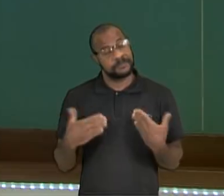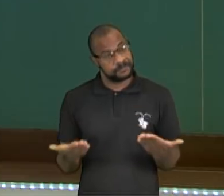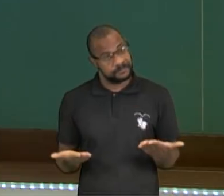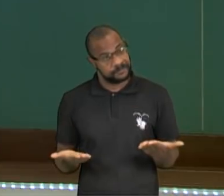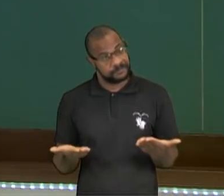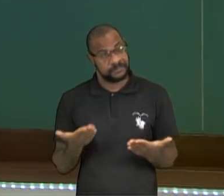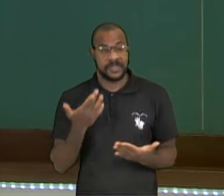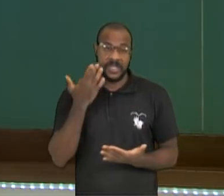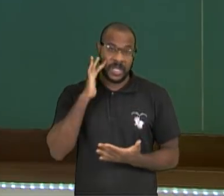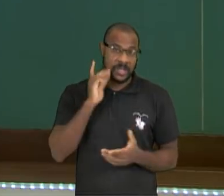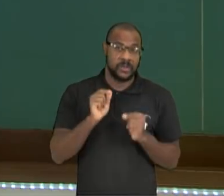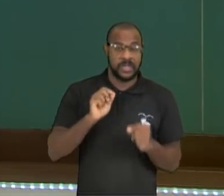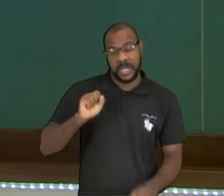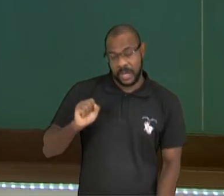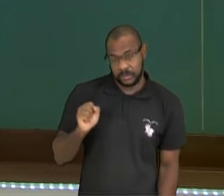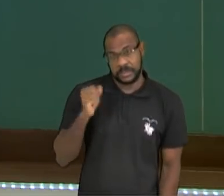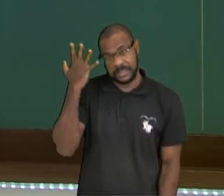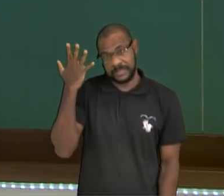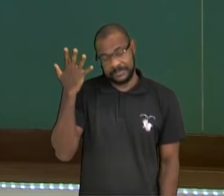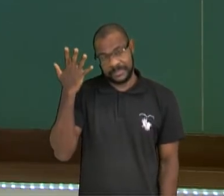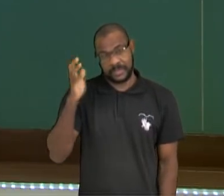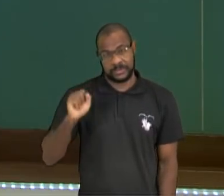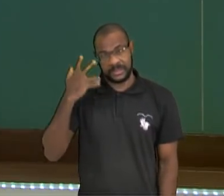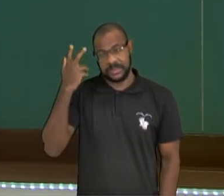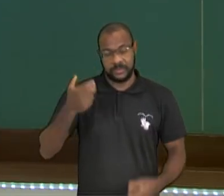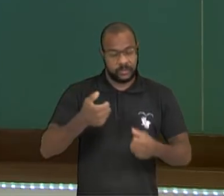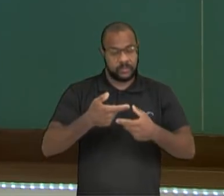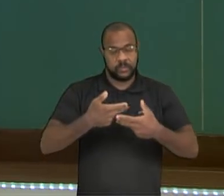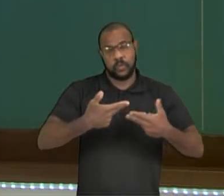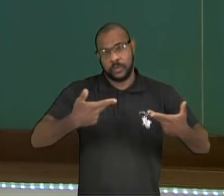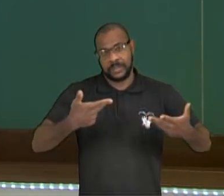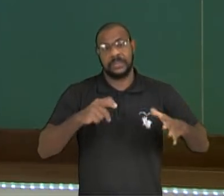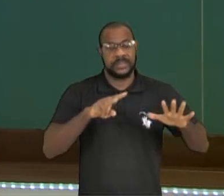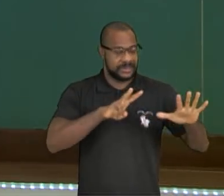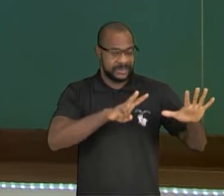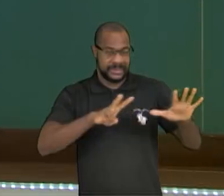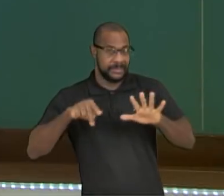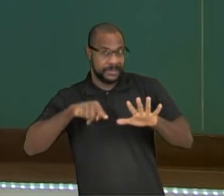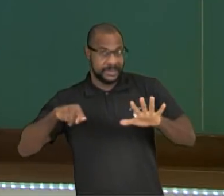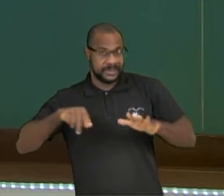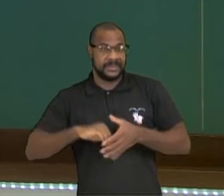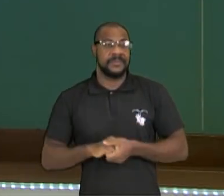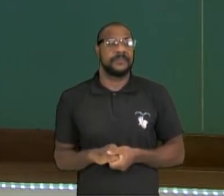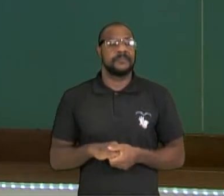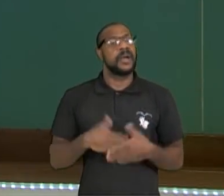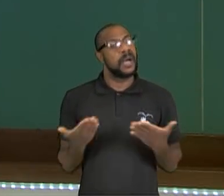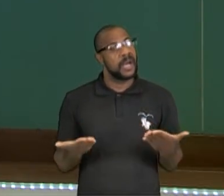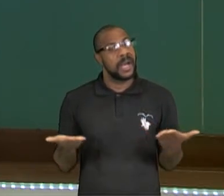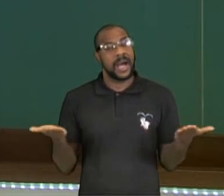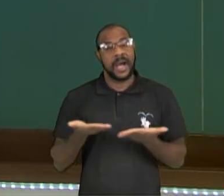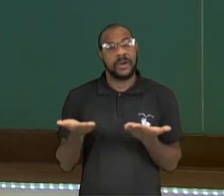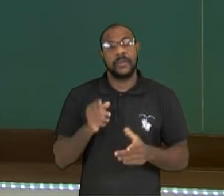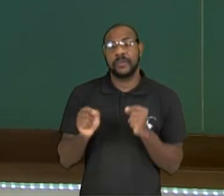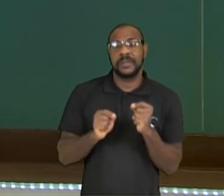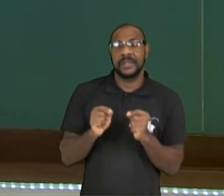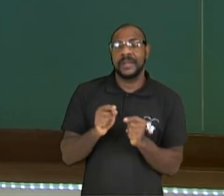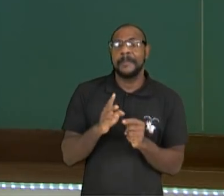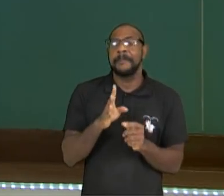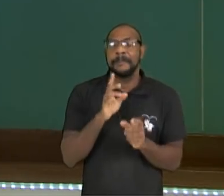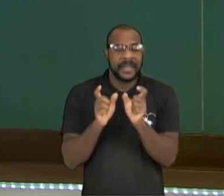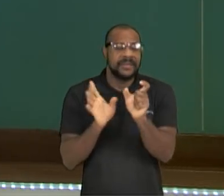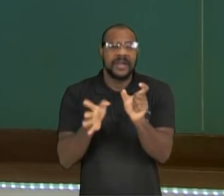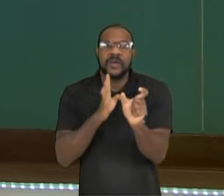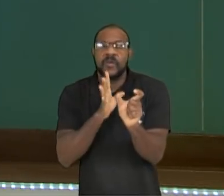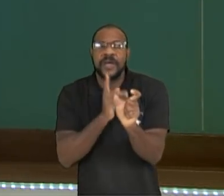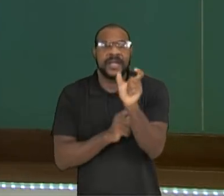Provavelmente algo que acontece durante a semana. Ótimo! Agora eu vou para as palavras que eu já conheço. Eu